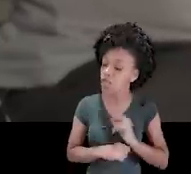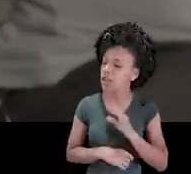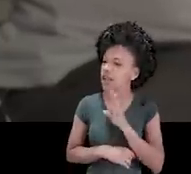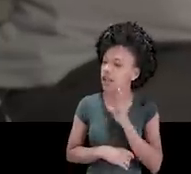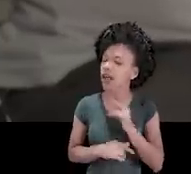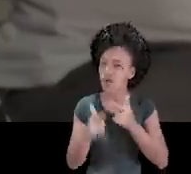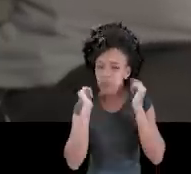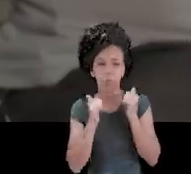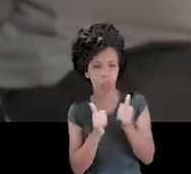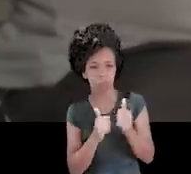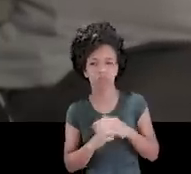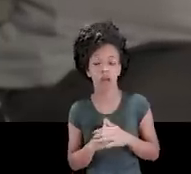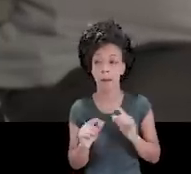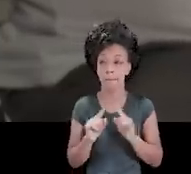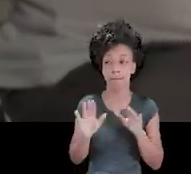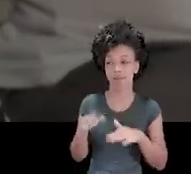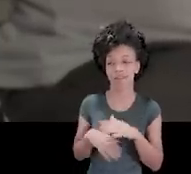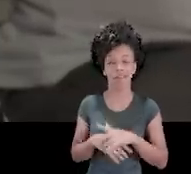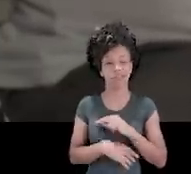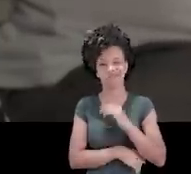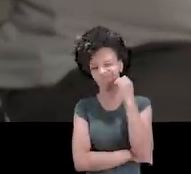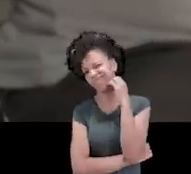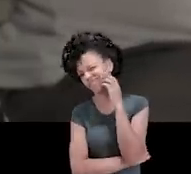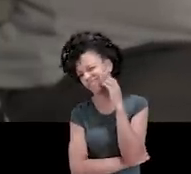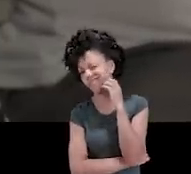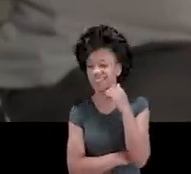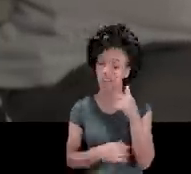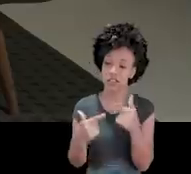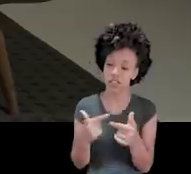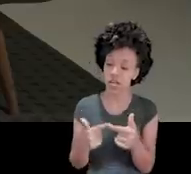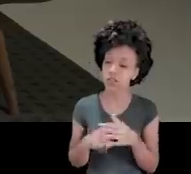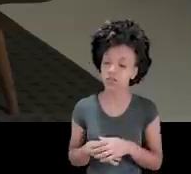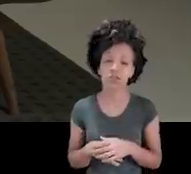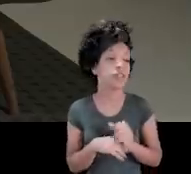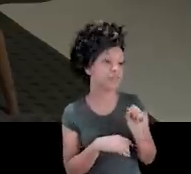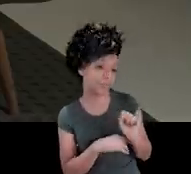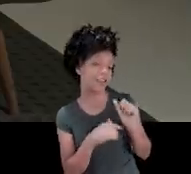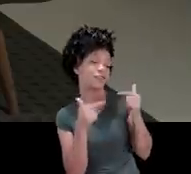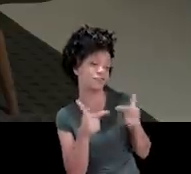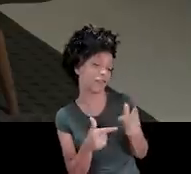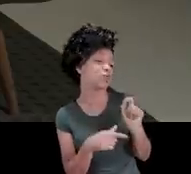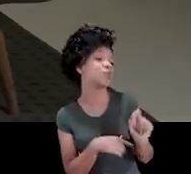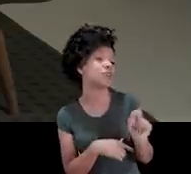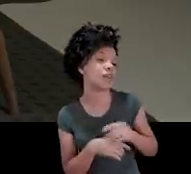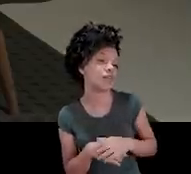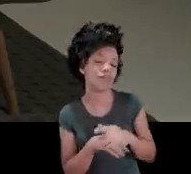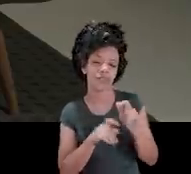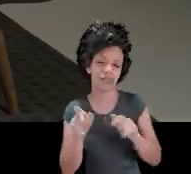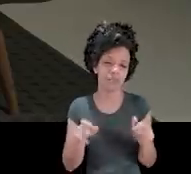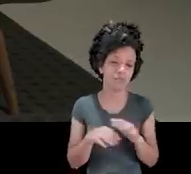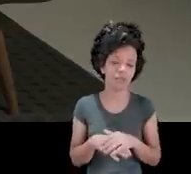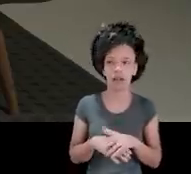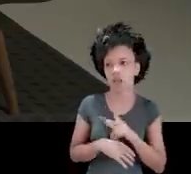legal, raspei, tá tudo legal. Mas às vezes, puta, é chato isso. É chato isso de o povo já vir